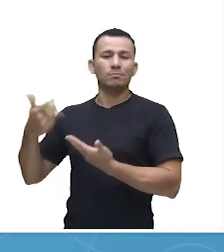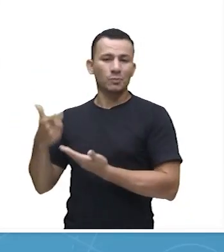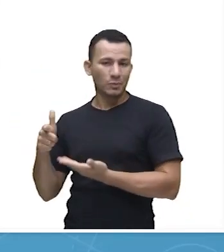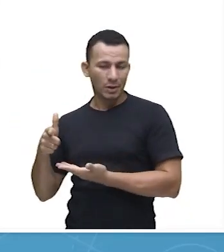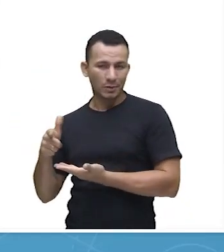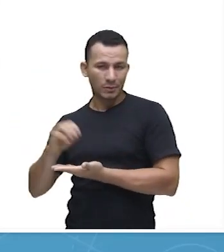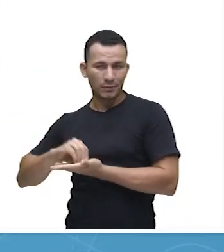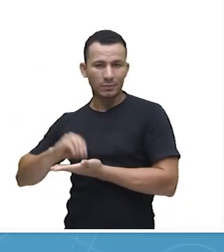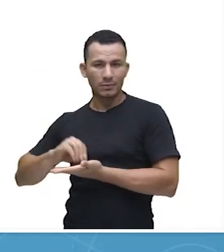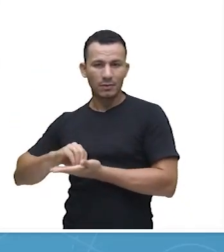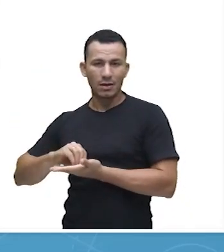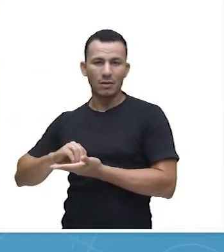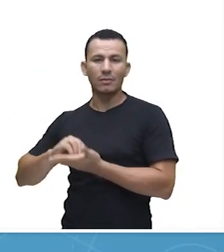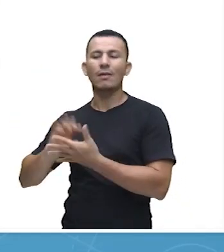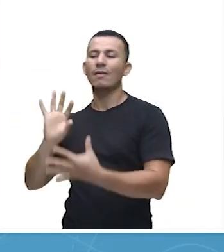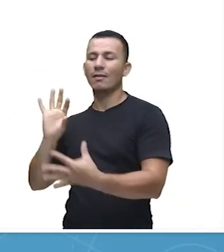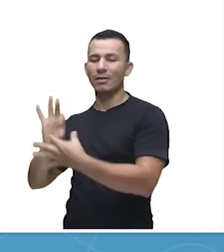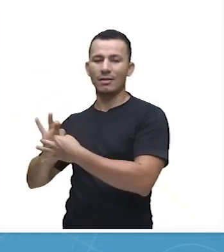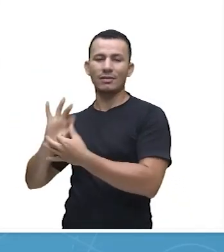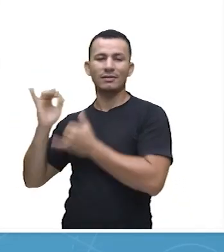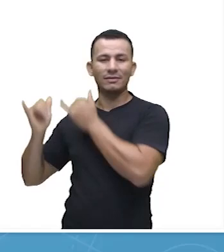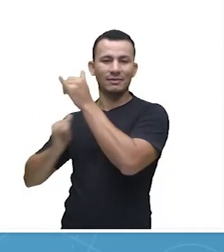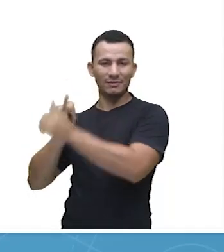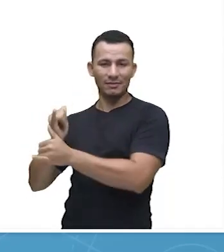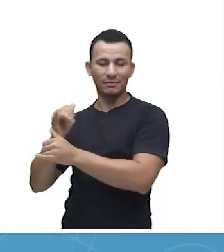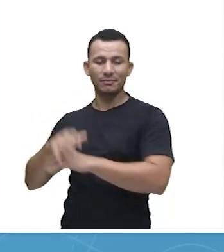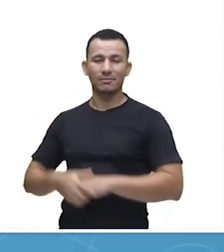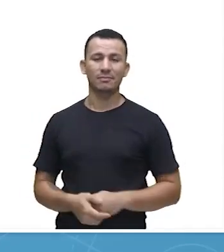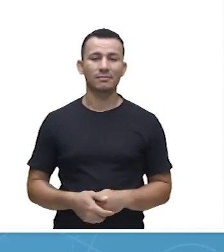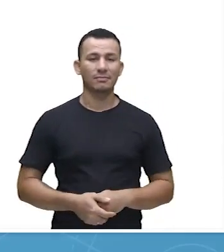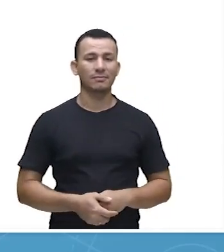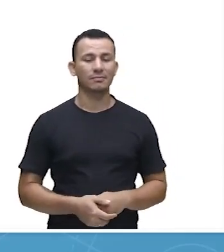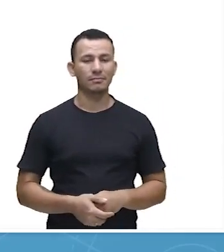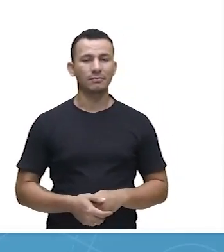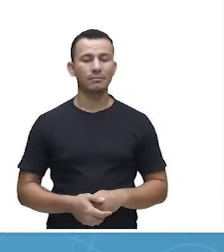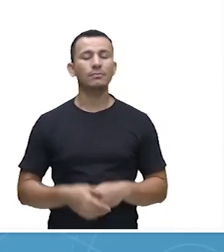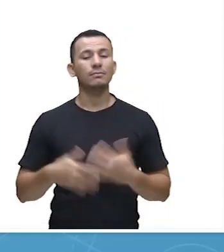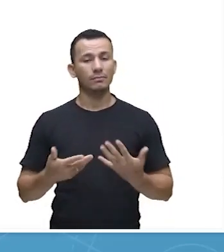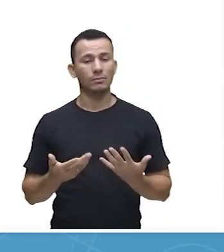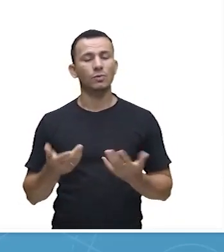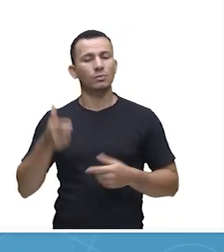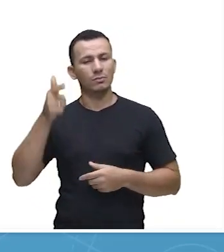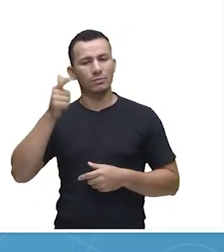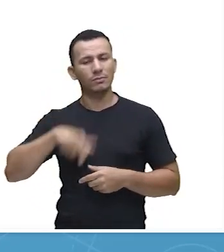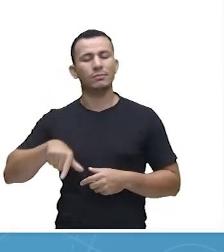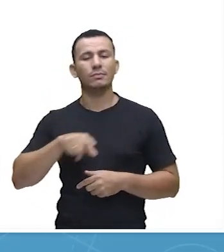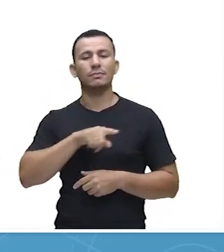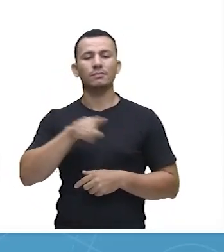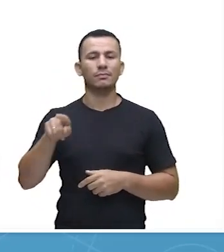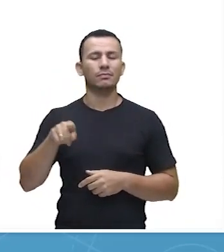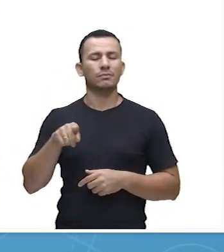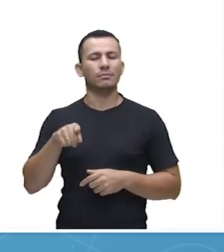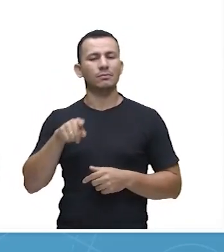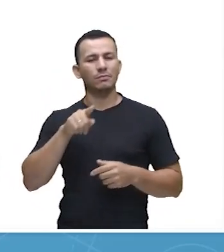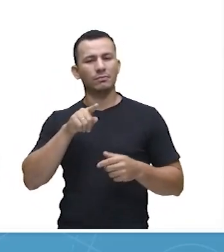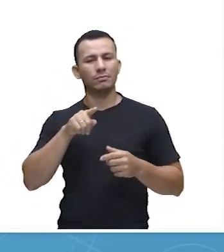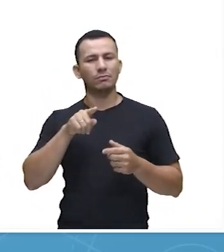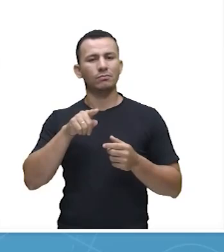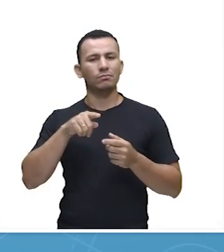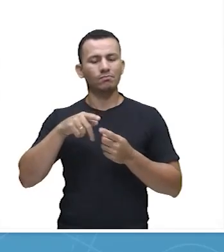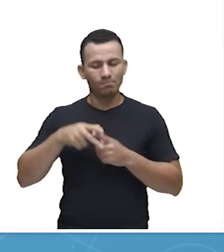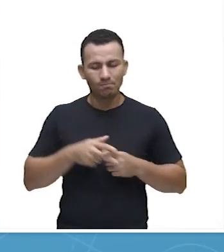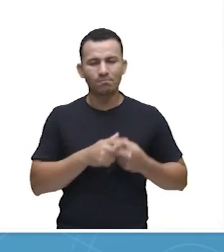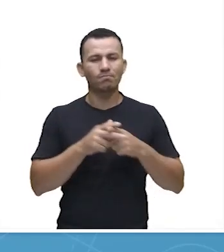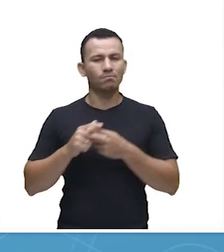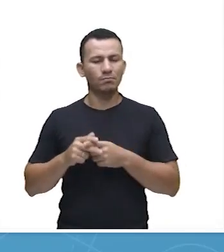entra neste lugar aí, tá bom? Gente, novamente façam aí as questões, revejam os